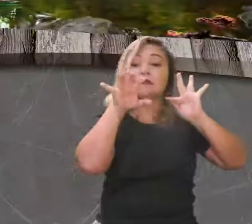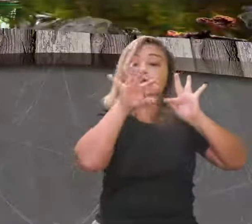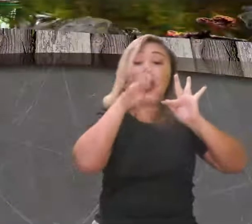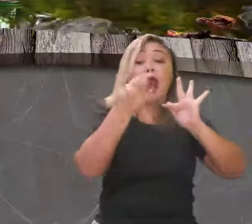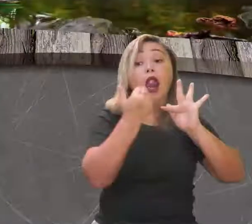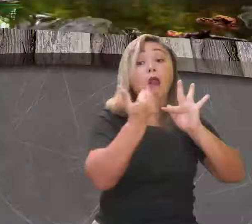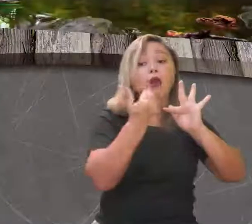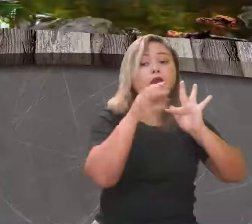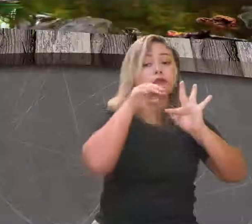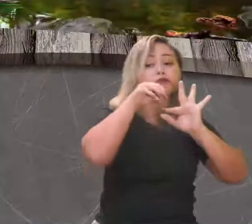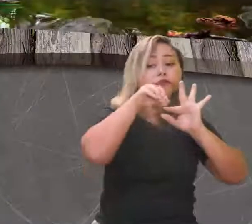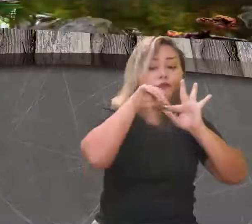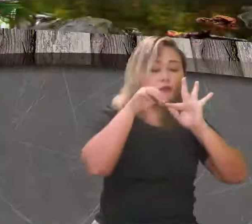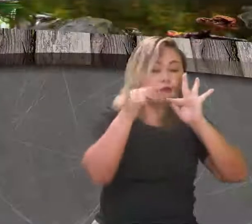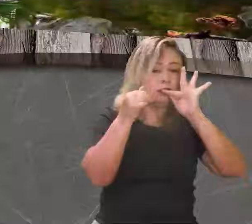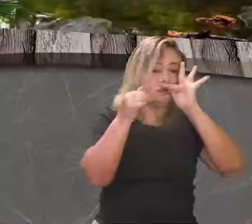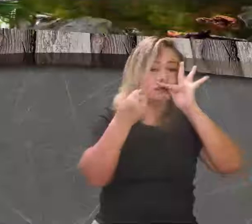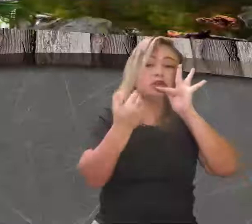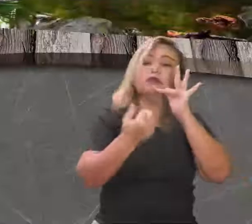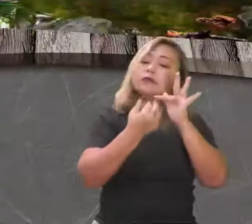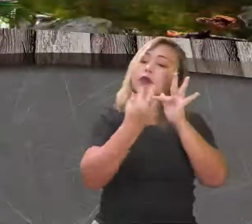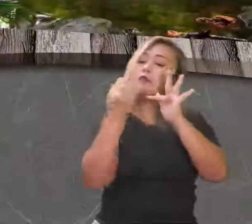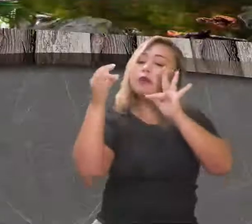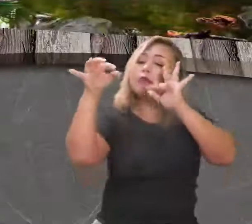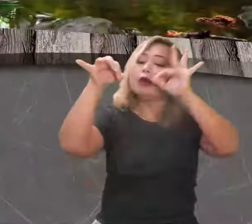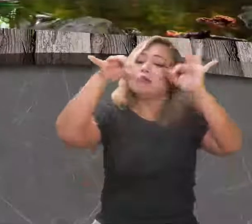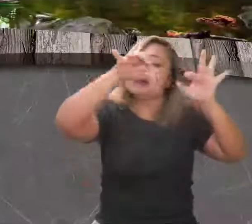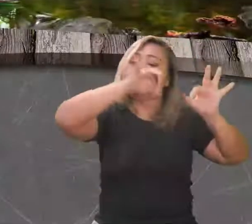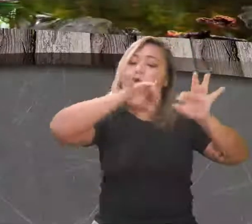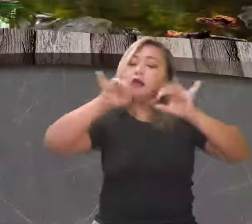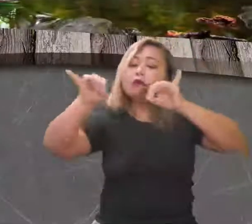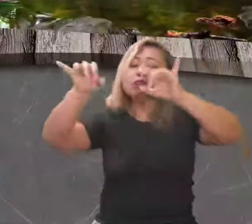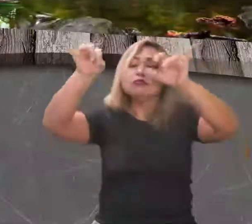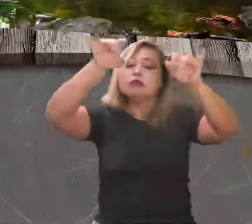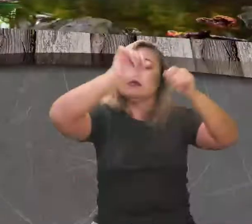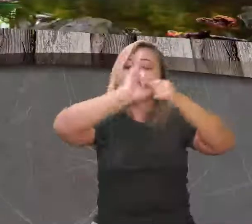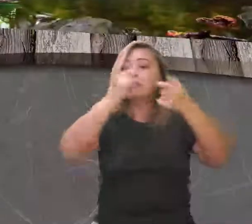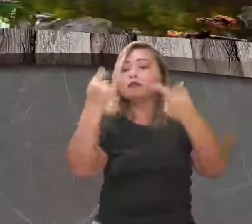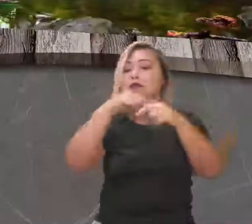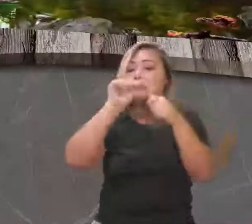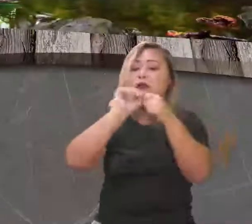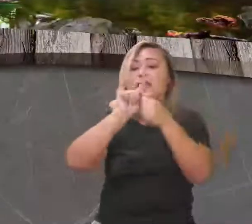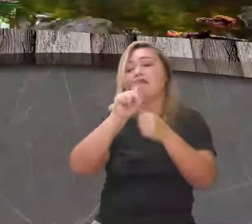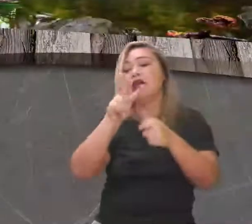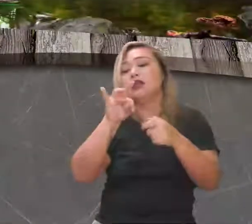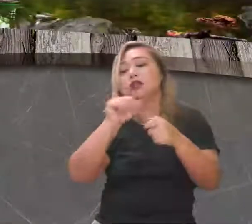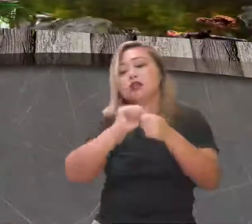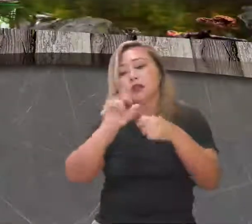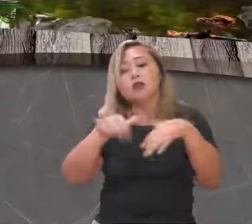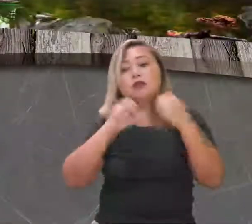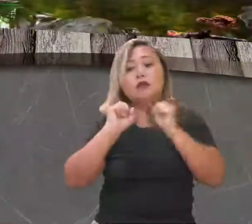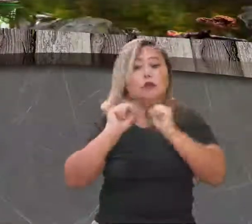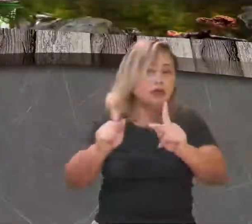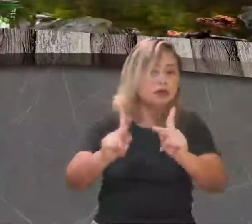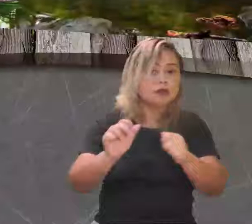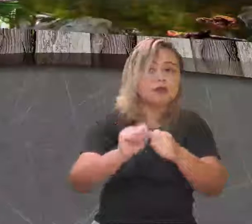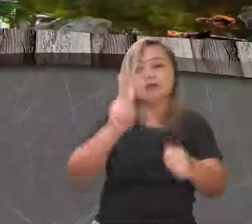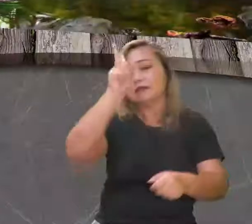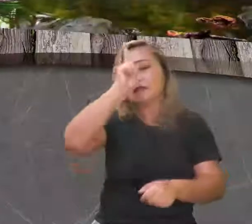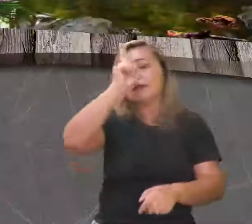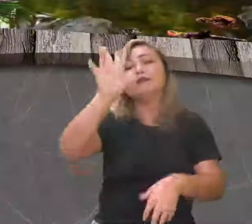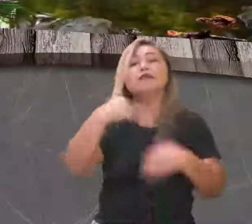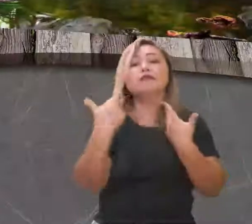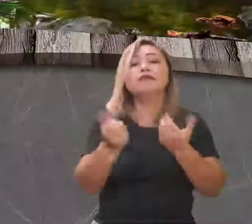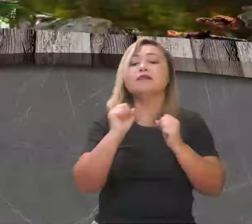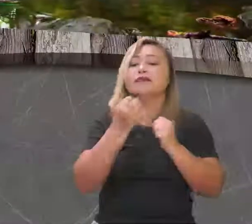de alimento, mas ele acaba ajudando na polinização, ou seja, no encontro dos gametas masculino e feminino dos vegetais. Ok, prof, já lembrei